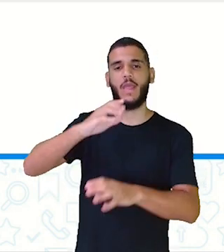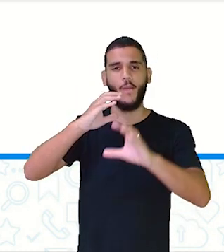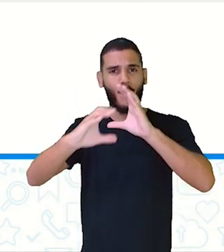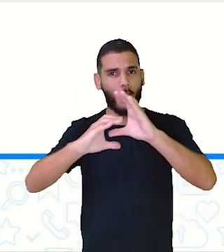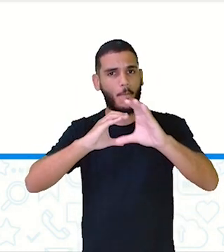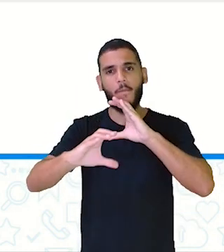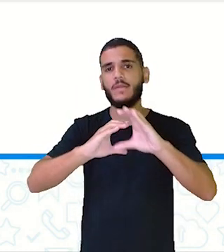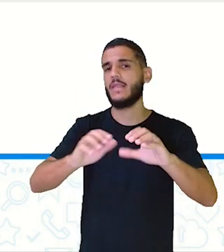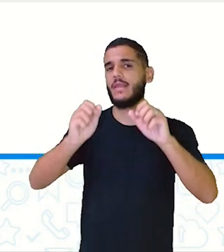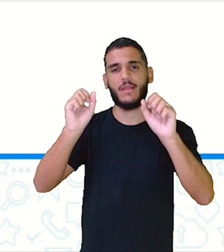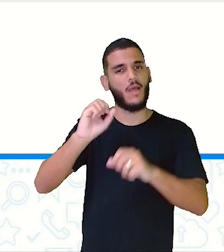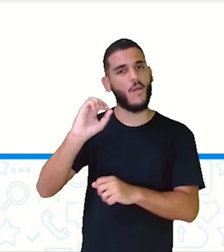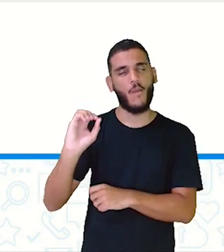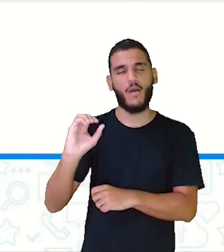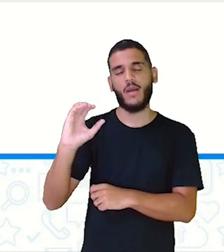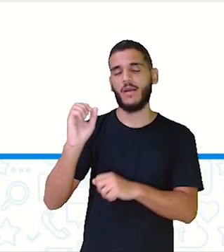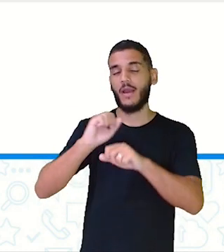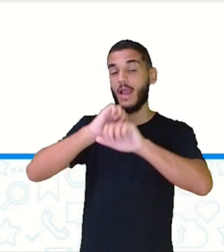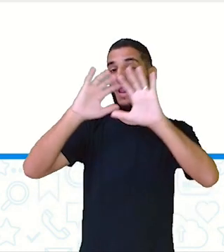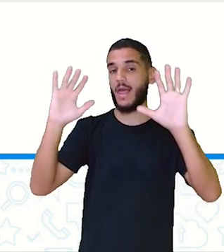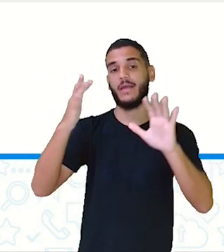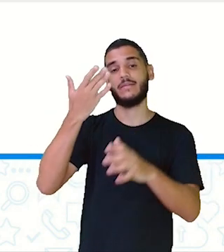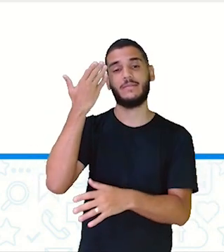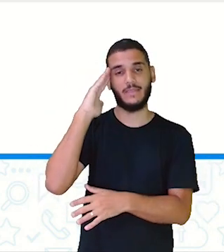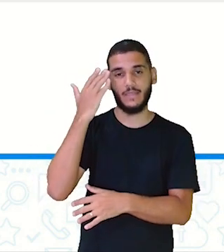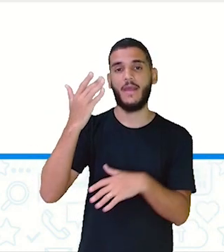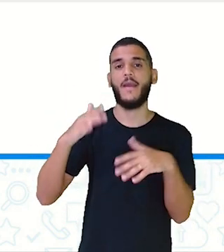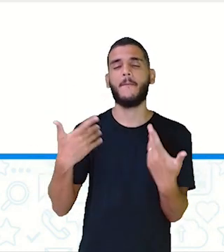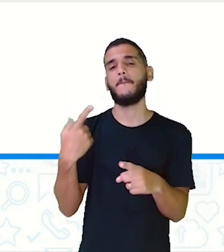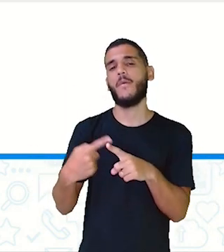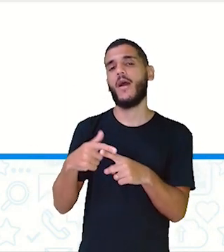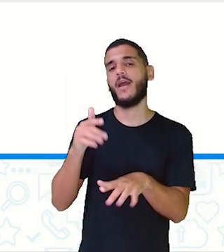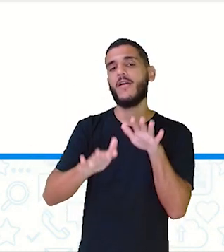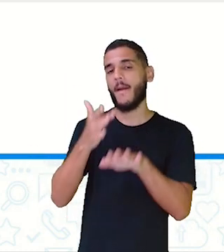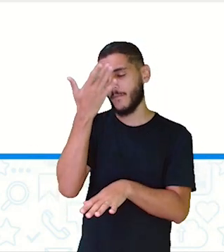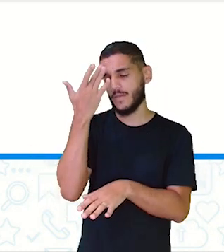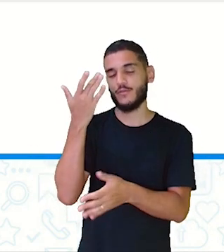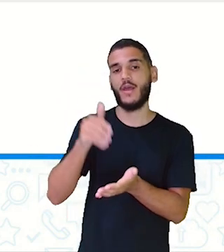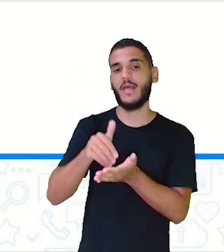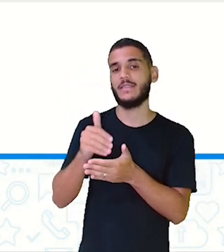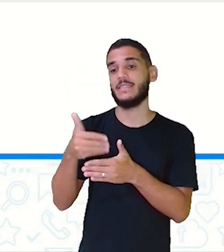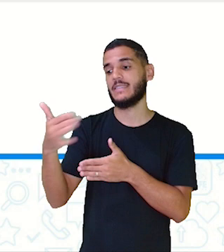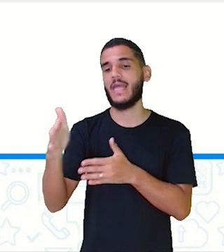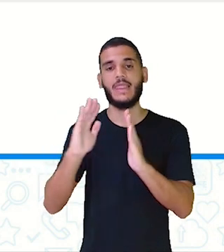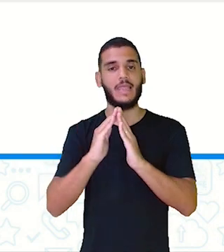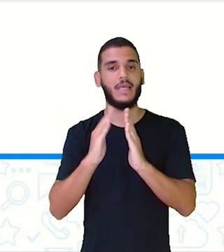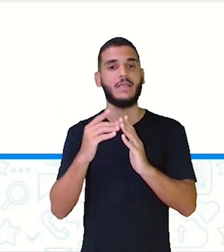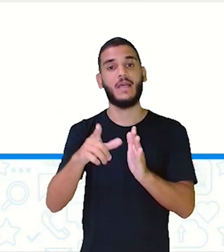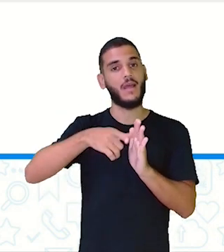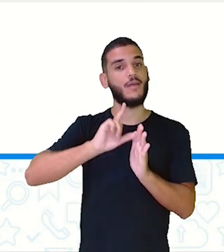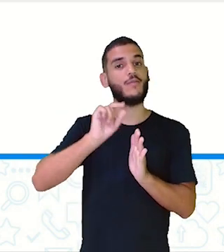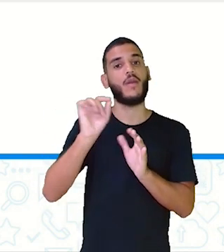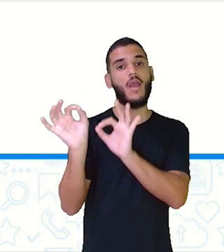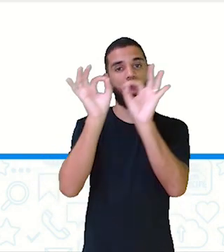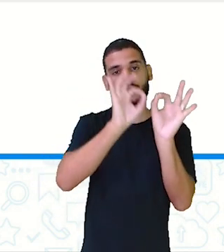sociedade. Isso mesmo, muitas pessoas não saem de casa antes de assistir o telejornal ou mesmo